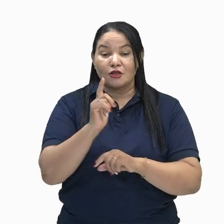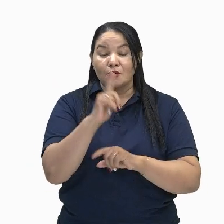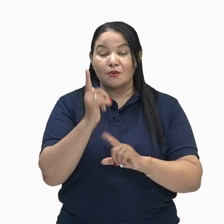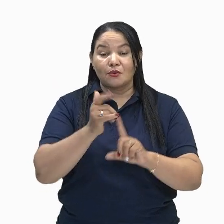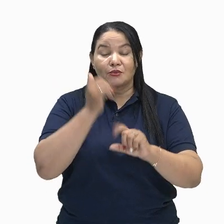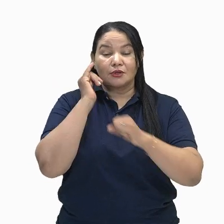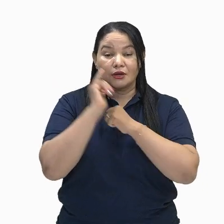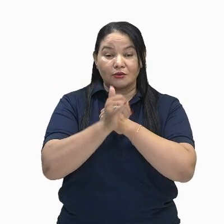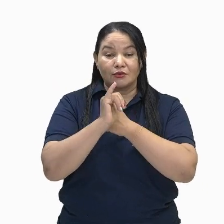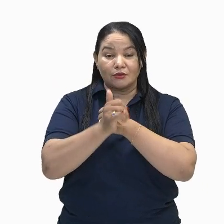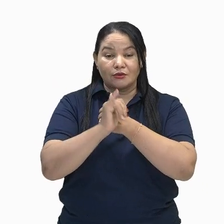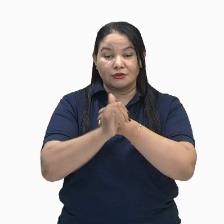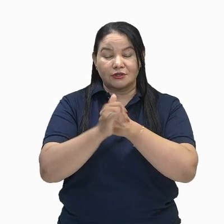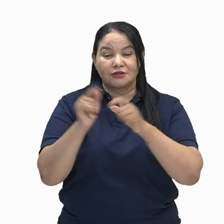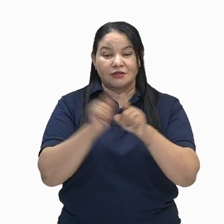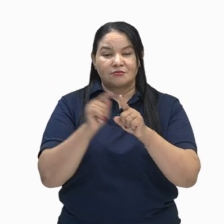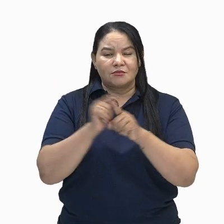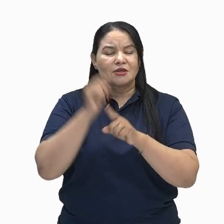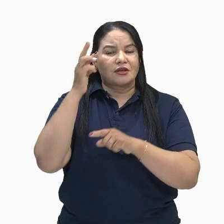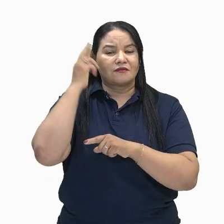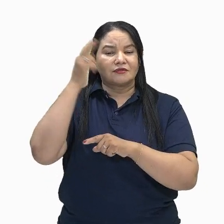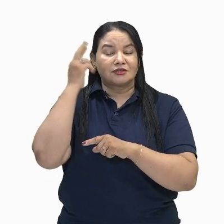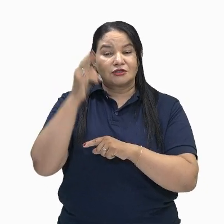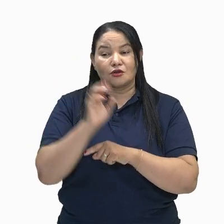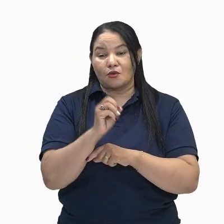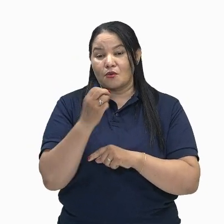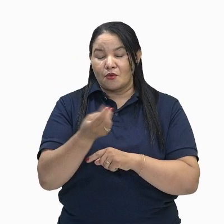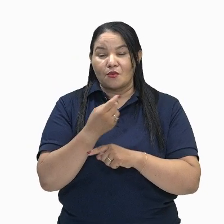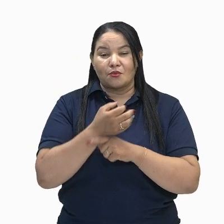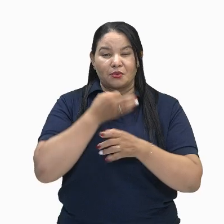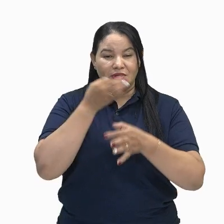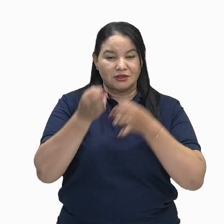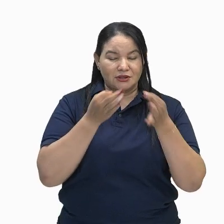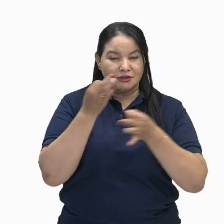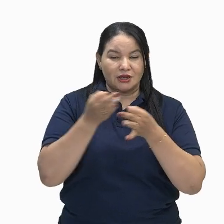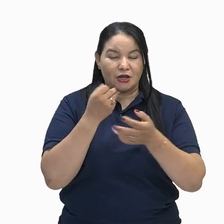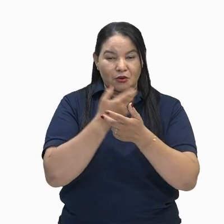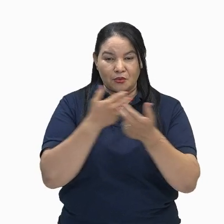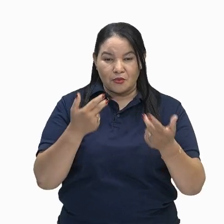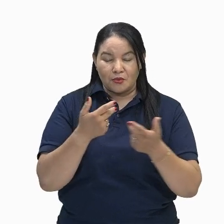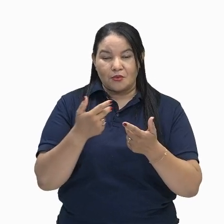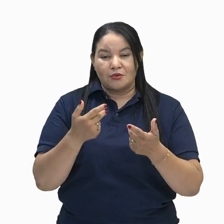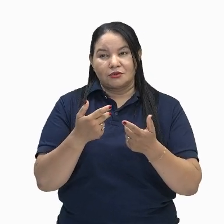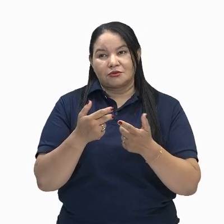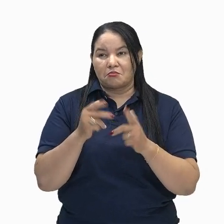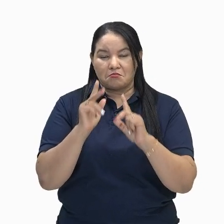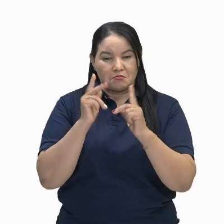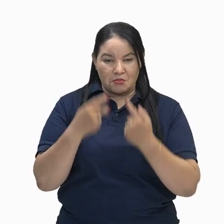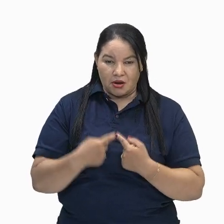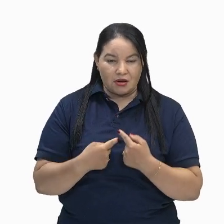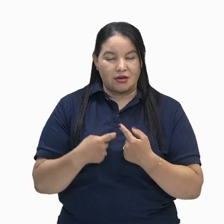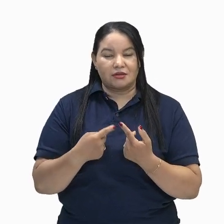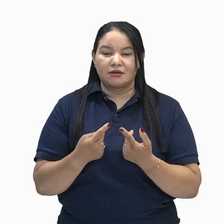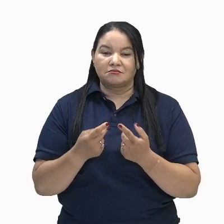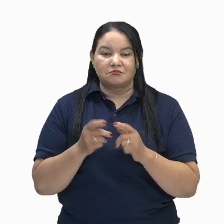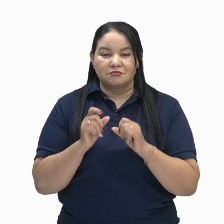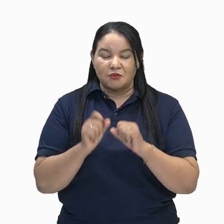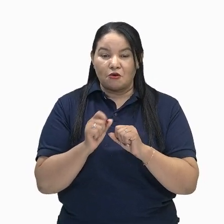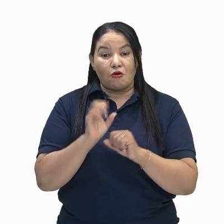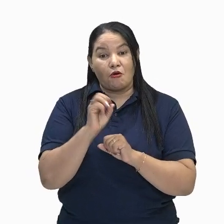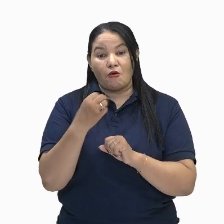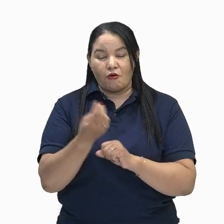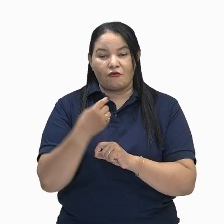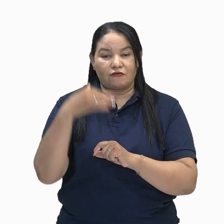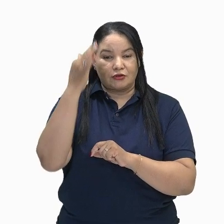também, justamente quando você quer criticar determinada questão humana, por exemplo, né,